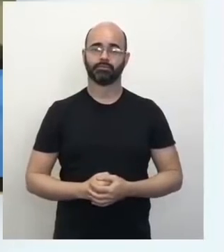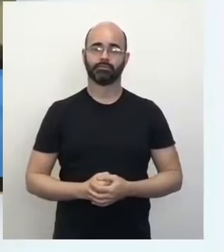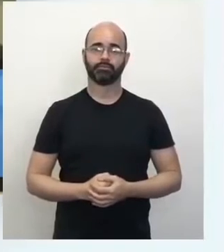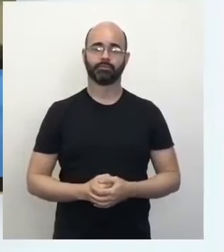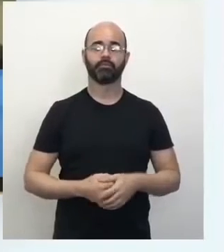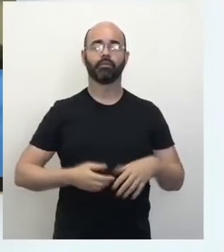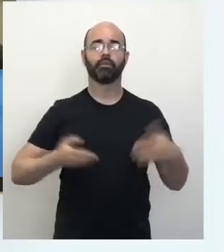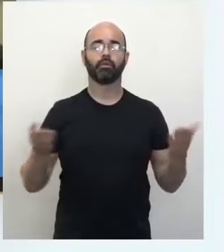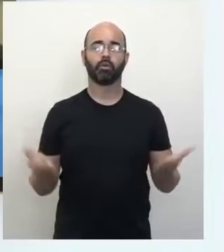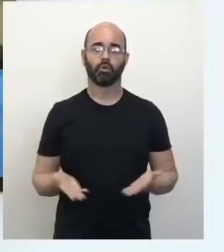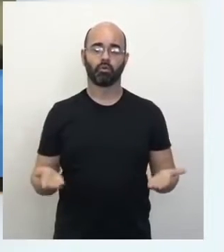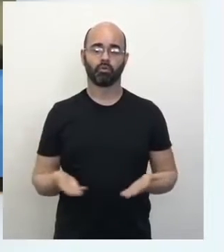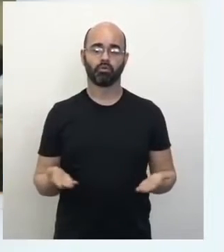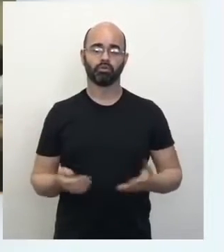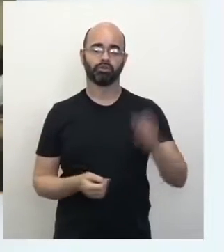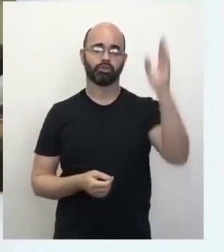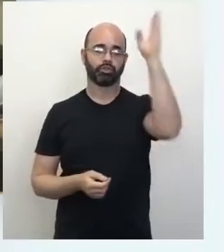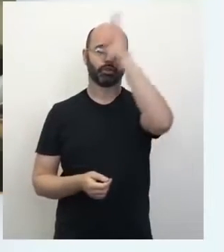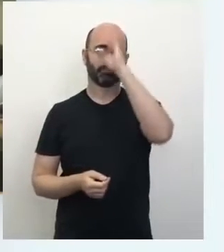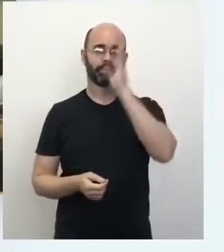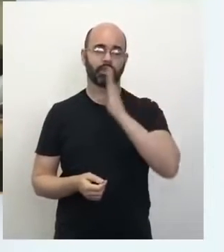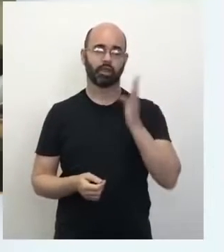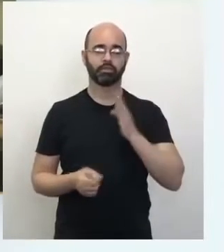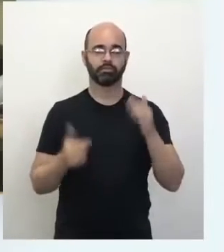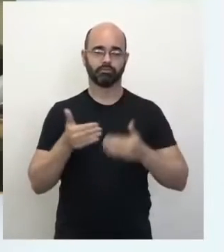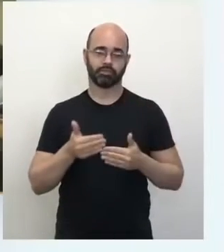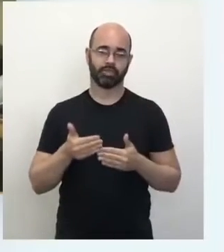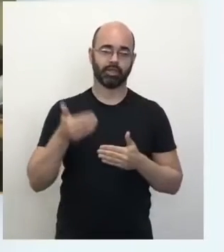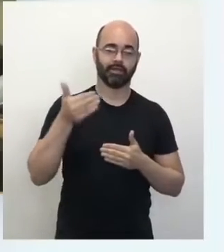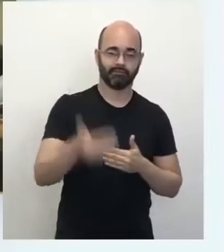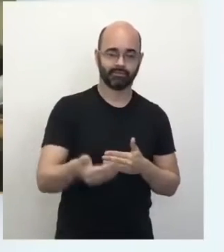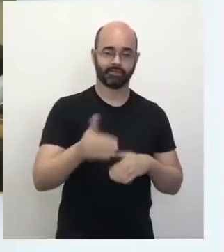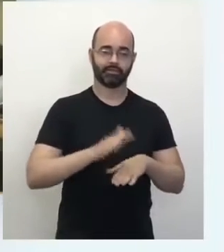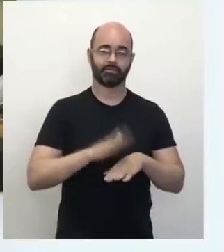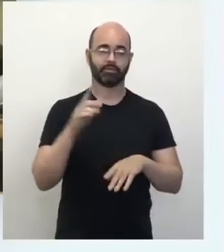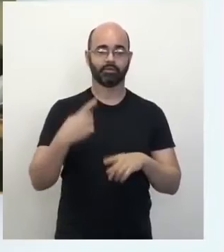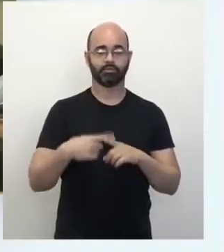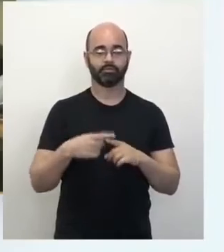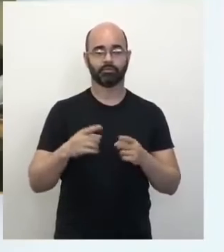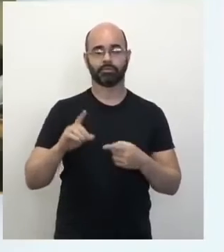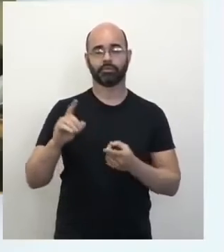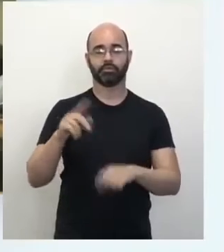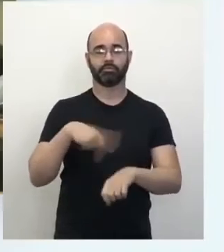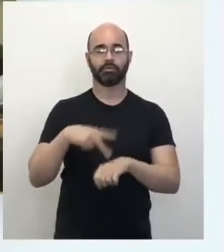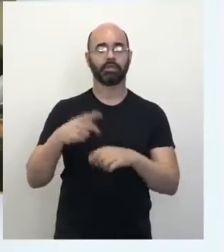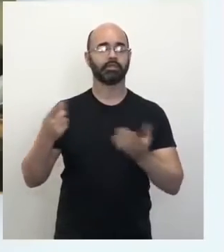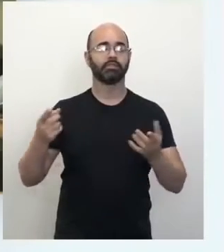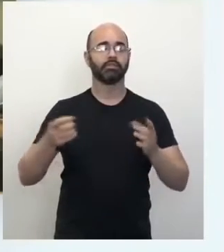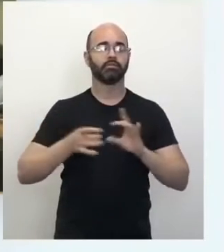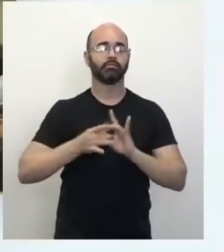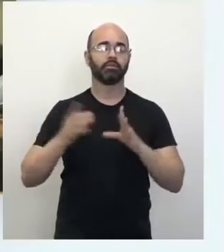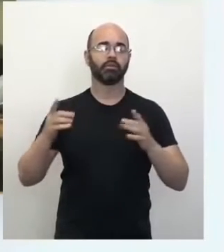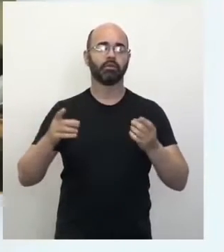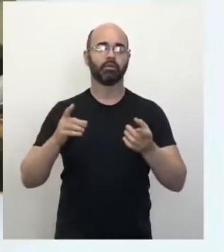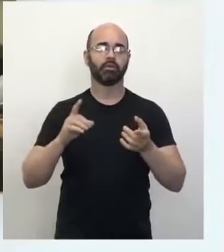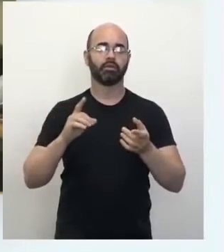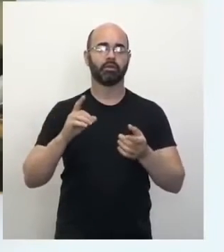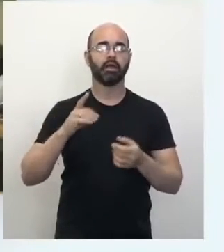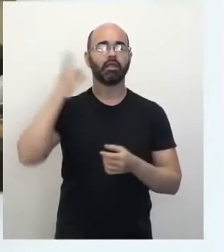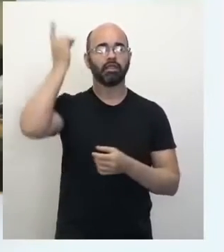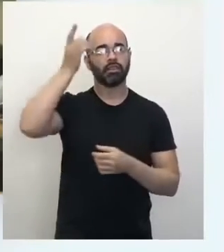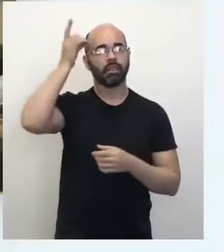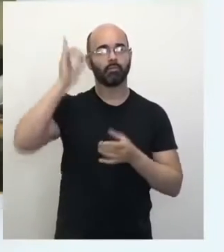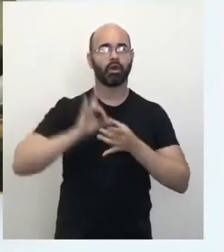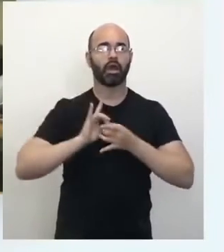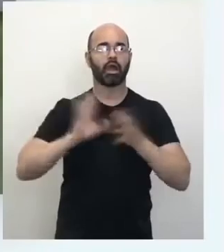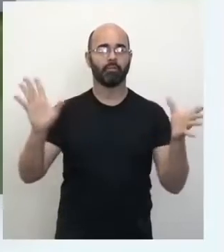do Brasil é, felizmente, muito mais avançado, um país democrático, um país que é aberto ao mundo, que